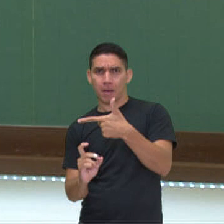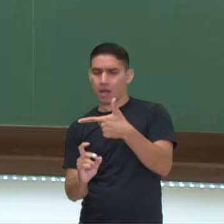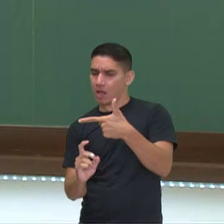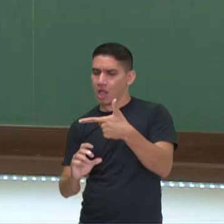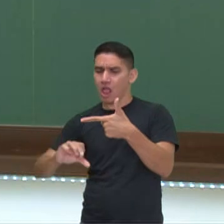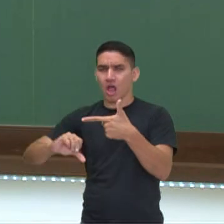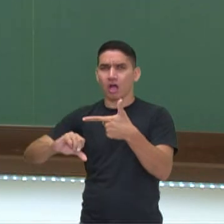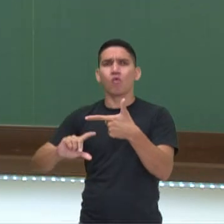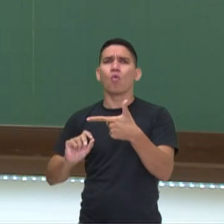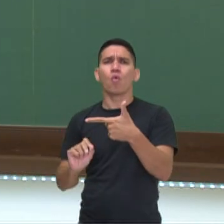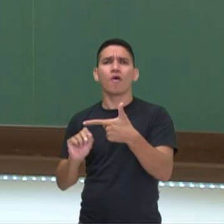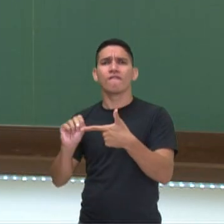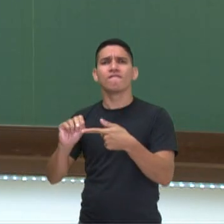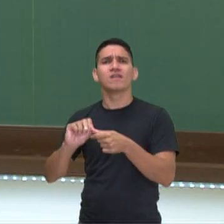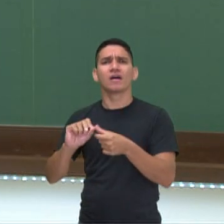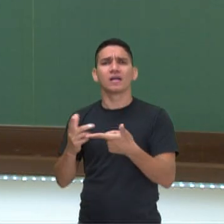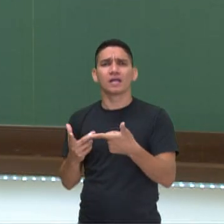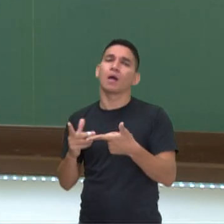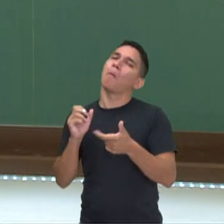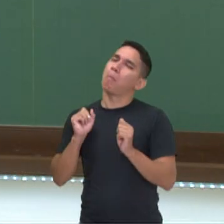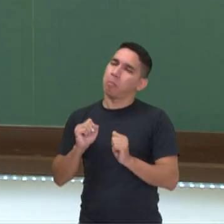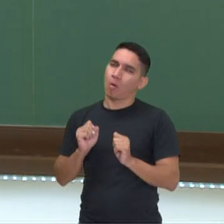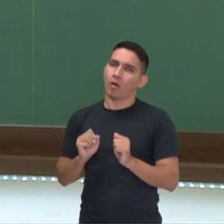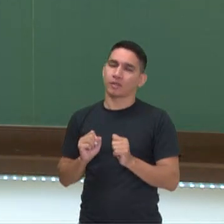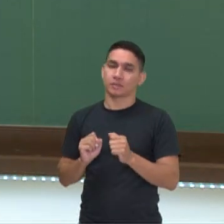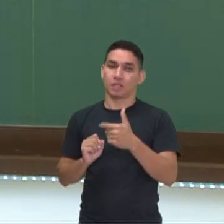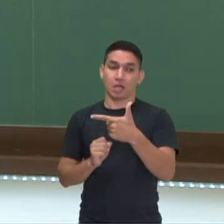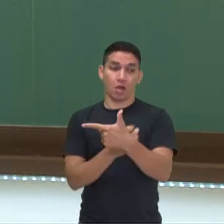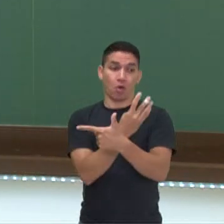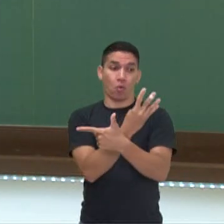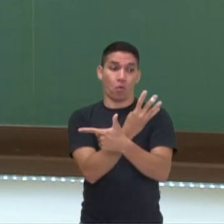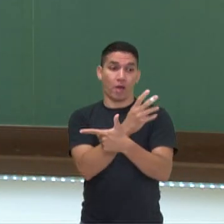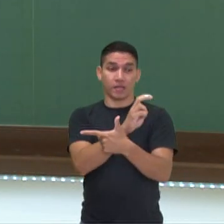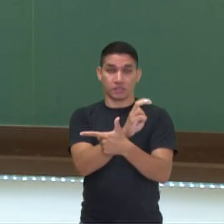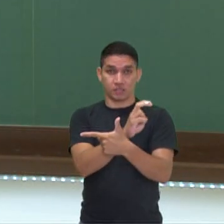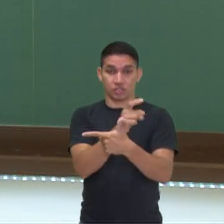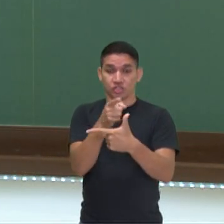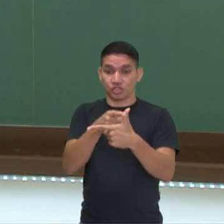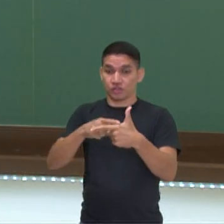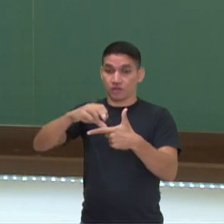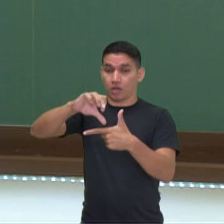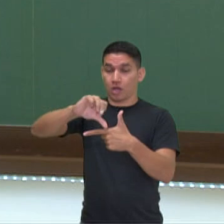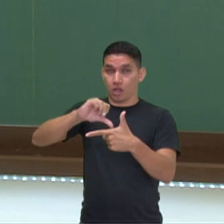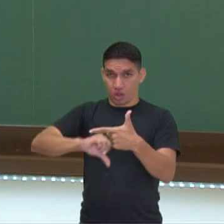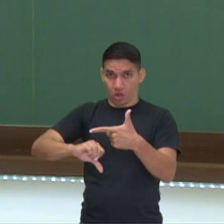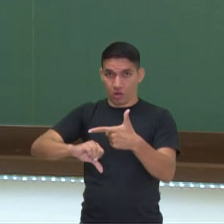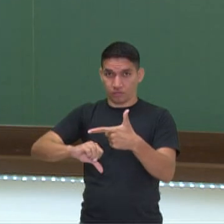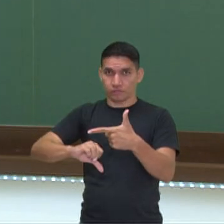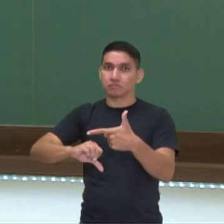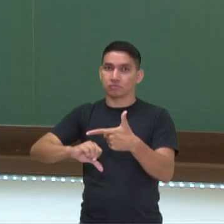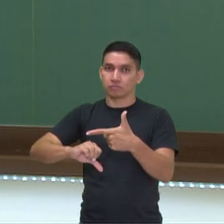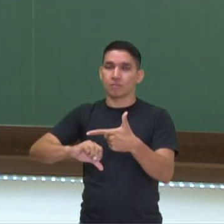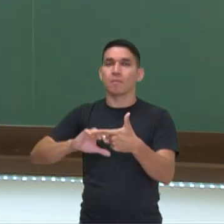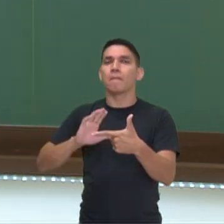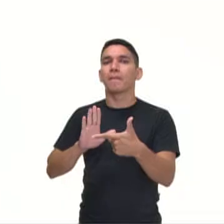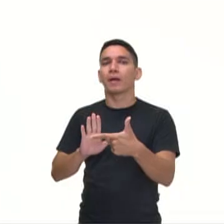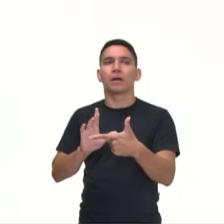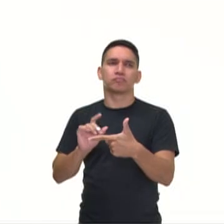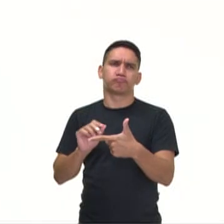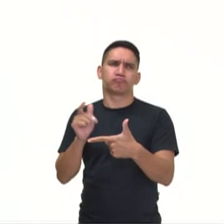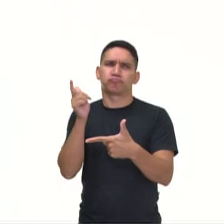eu poderia dividir o 45 por 9 - 45 por 9 Ok